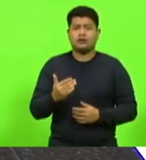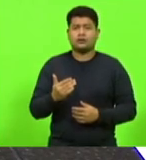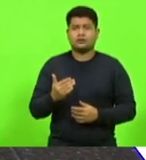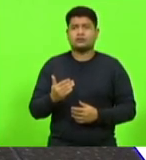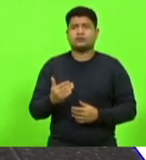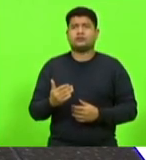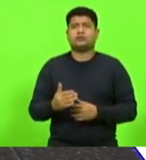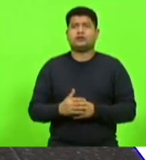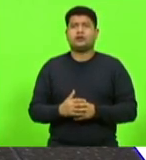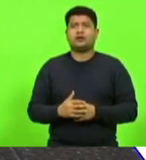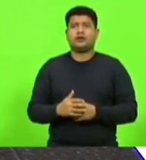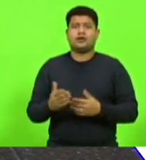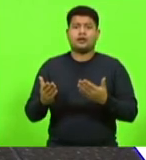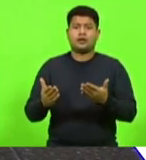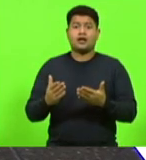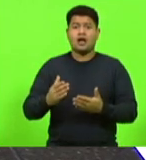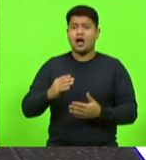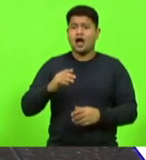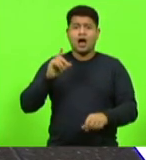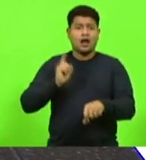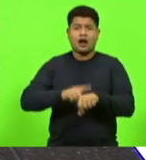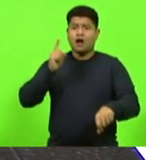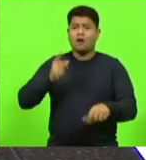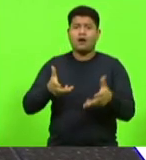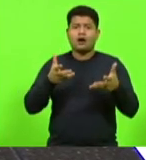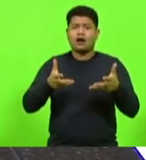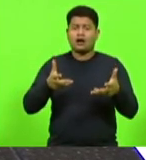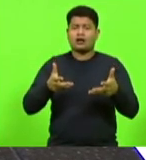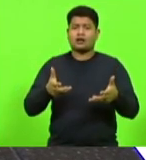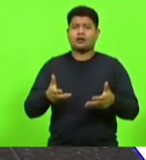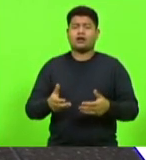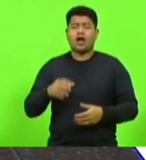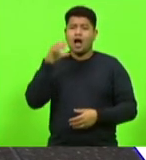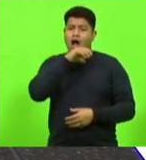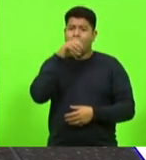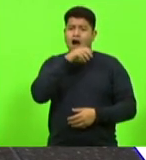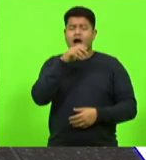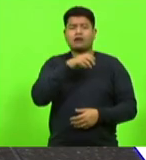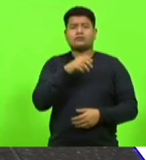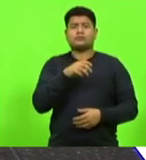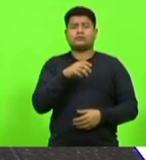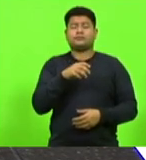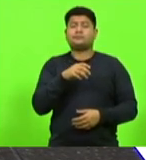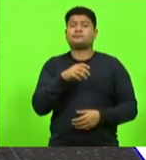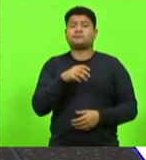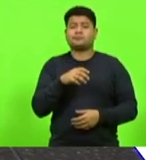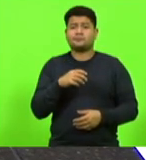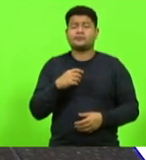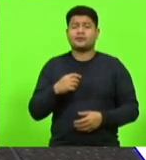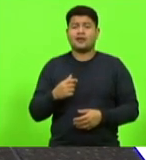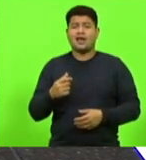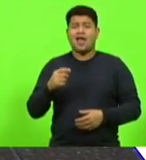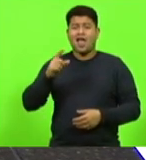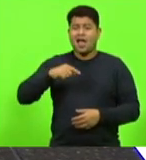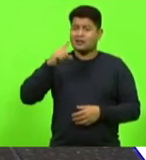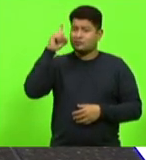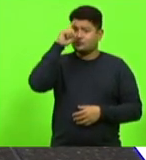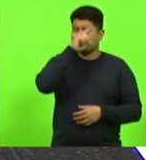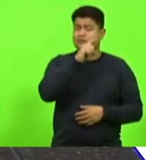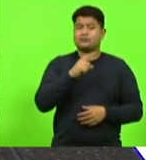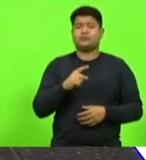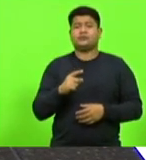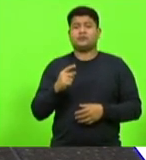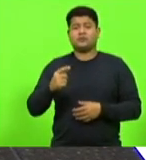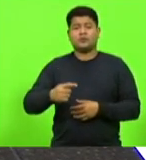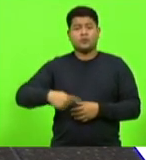demandam algo de imediato, que algo de imediato seja feito. Então isso para a gente é muito doloroso